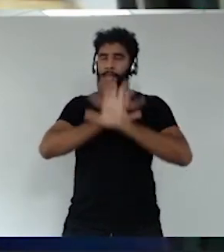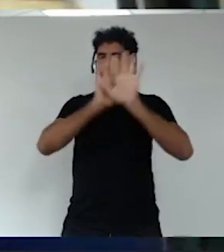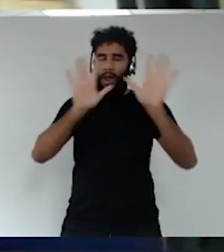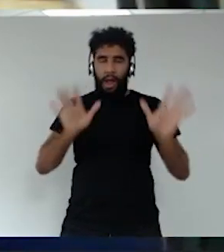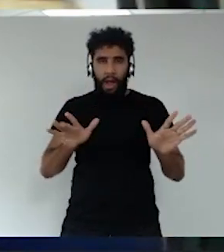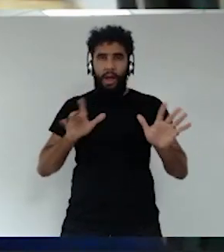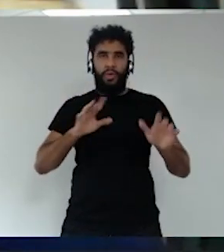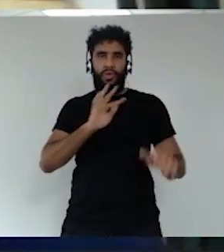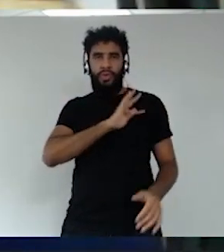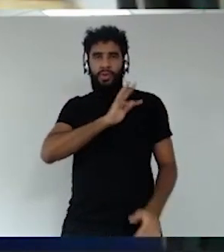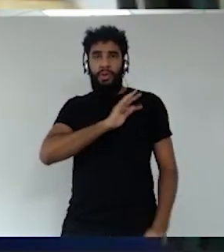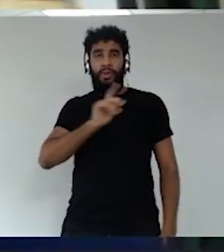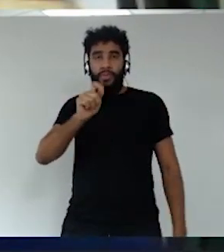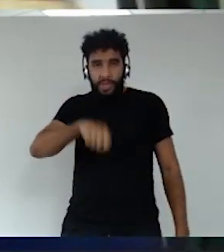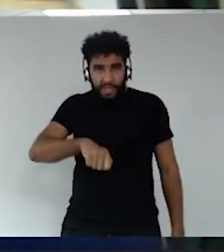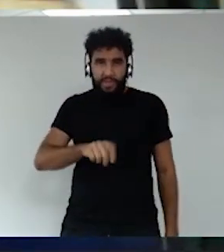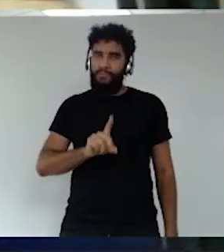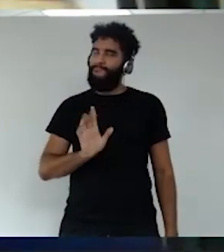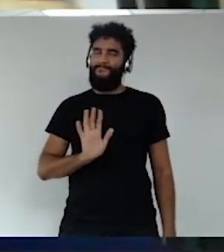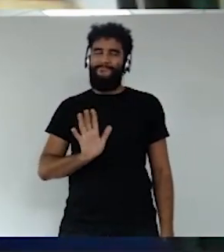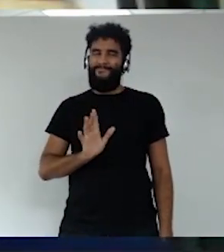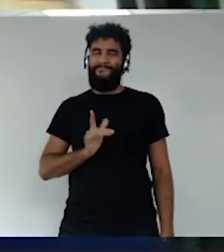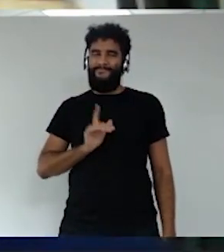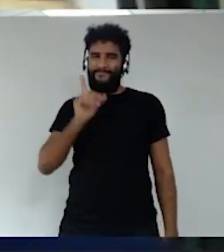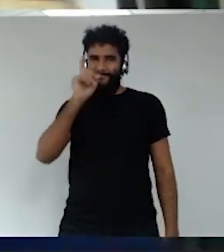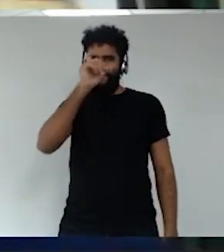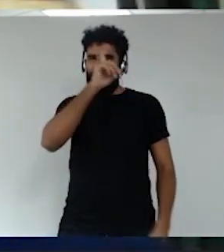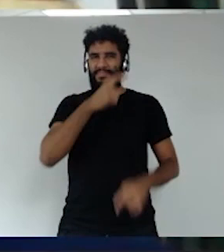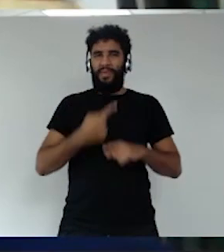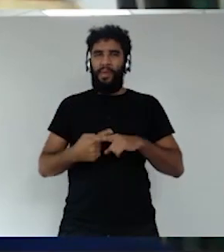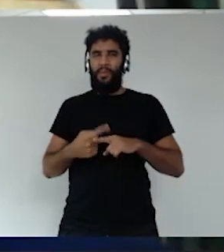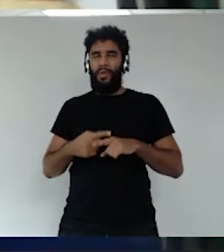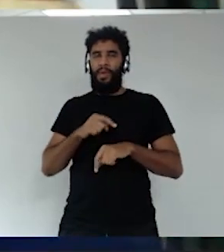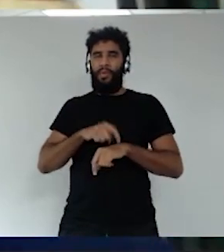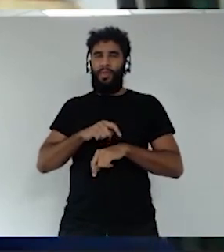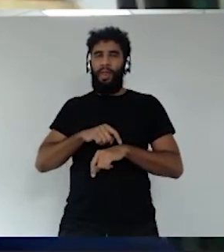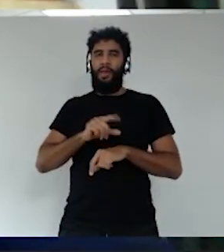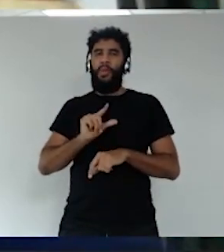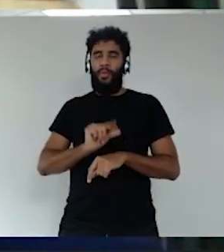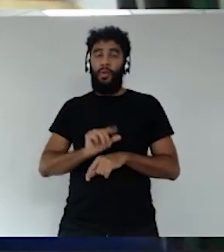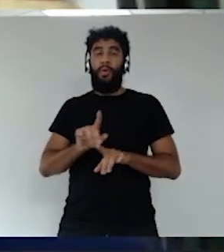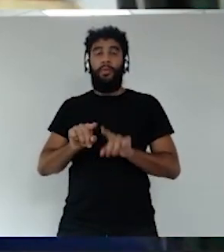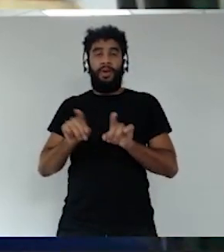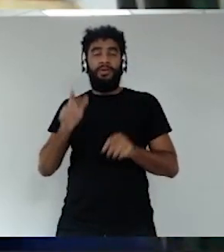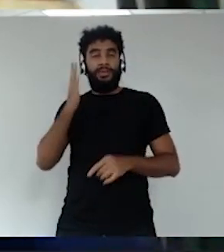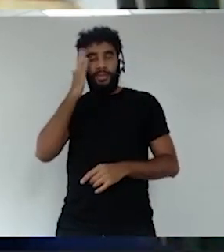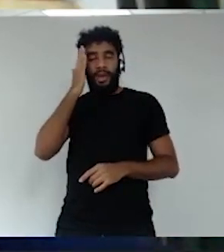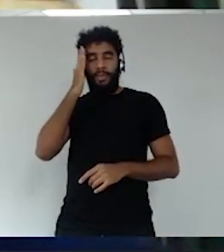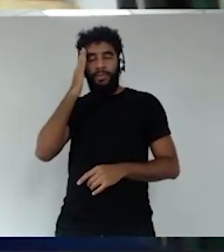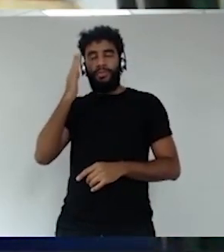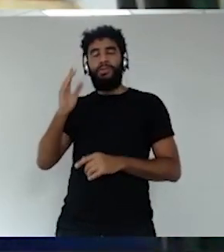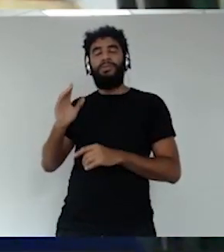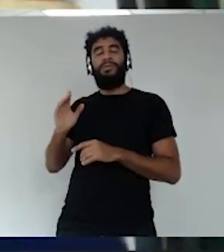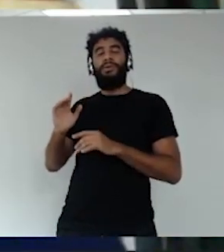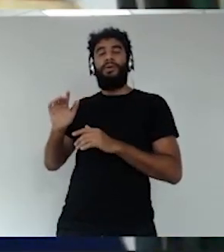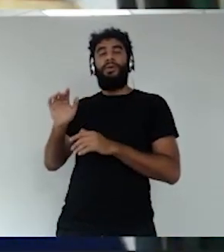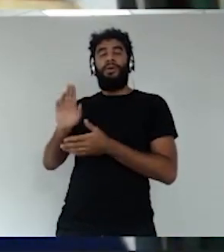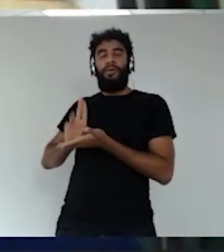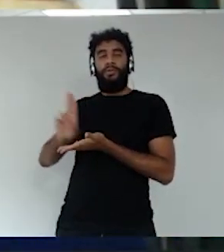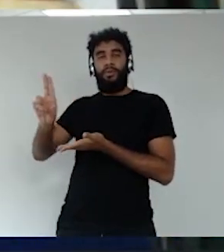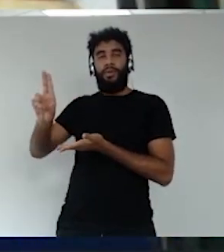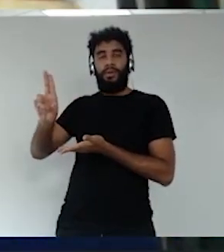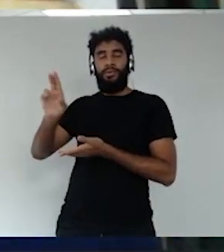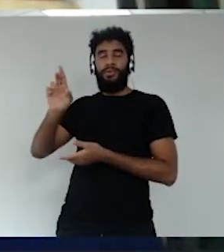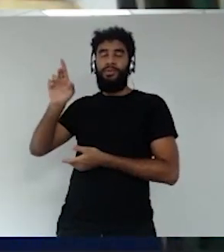habilidades e técnicas que nós precisamos desenvolver, mas nós sabemos que a escola de Harvard, a escola de negociação e de mediação de